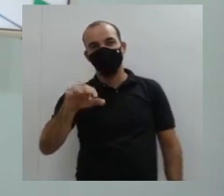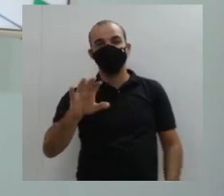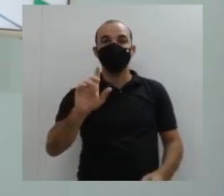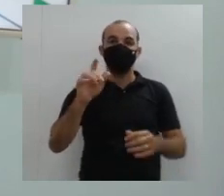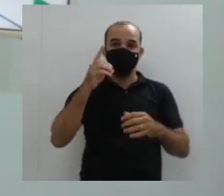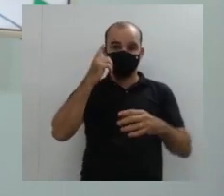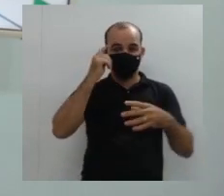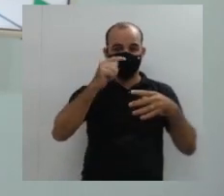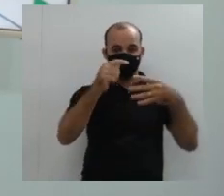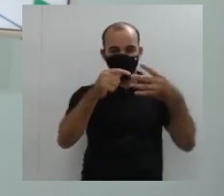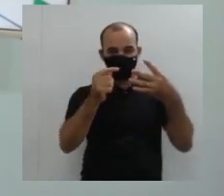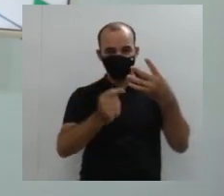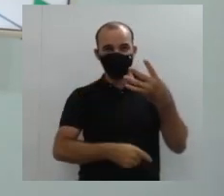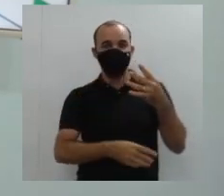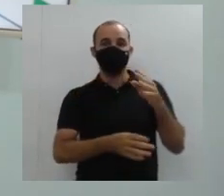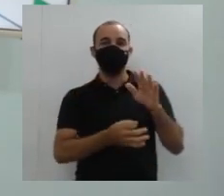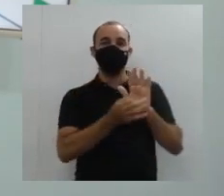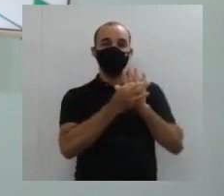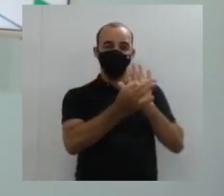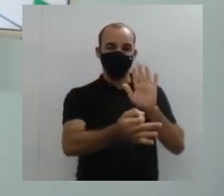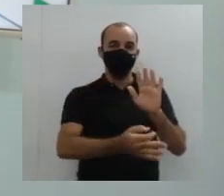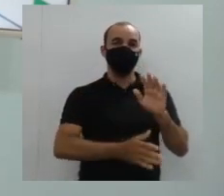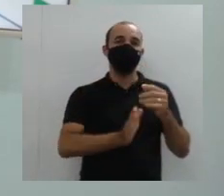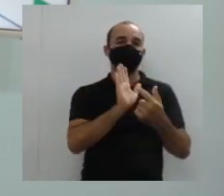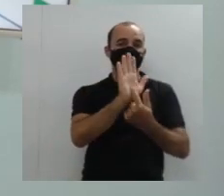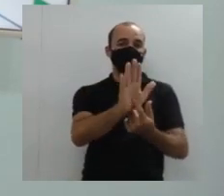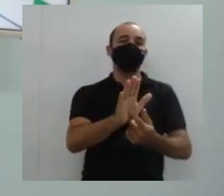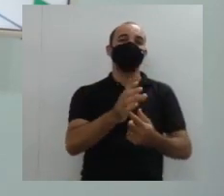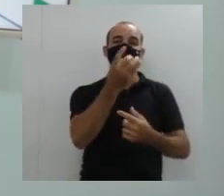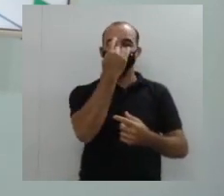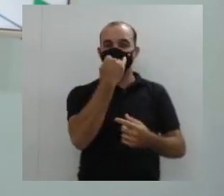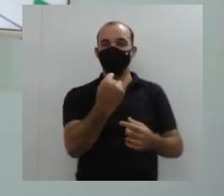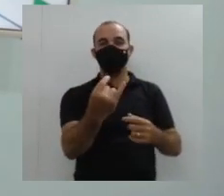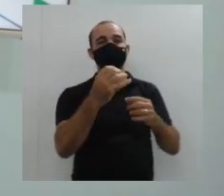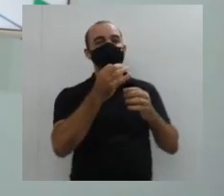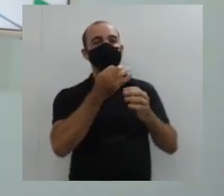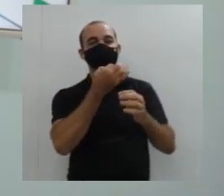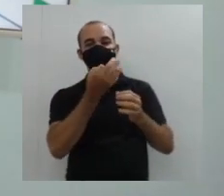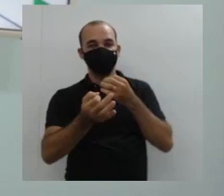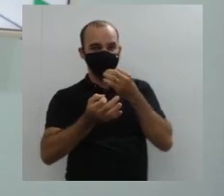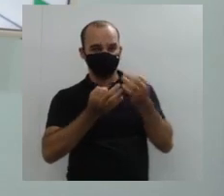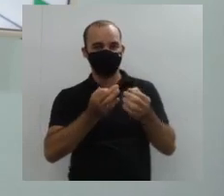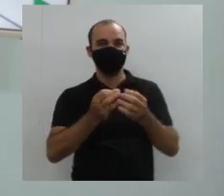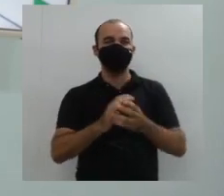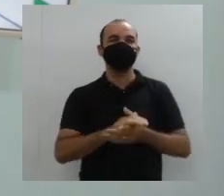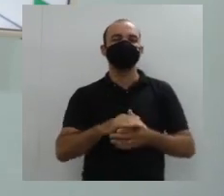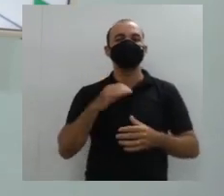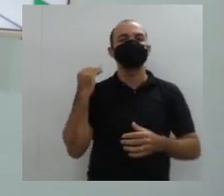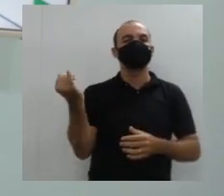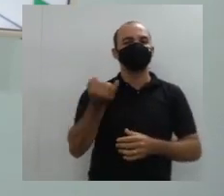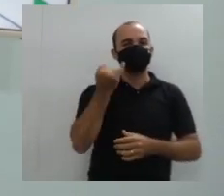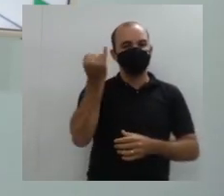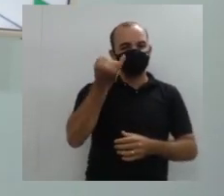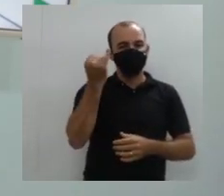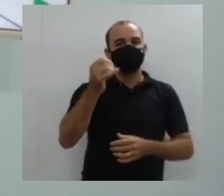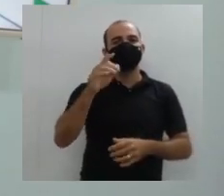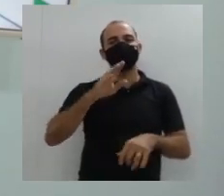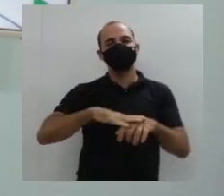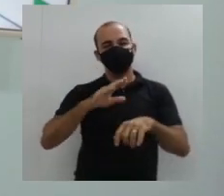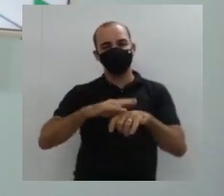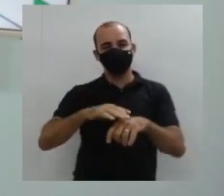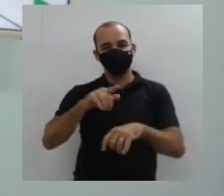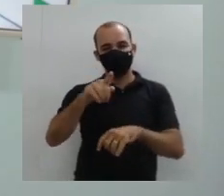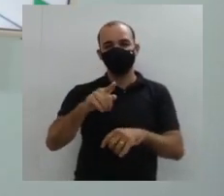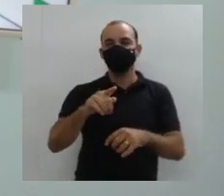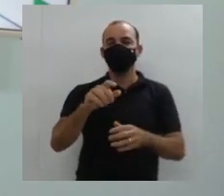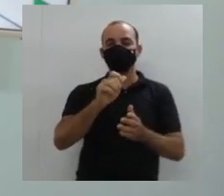argumentar, persuadir. Então é importante, estudante, sempre pensar no seu interlocutor, aquele que